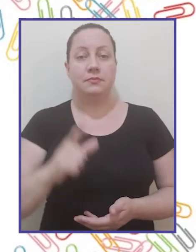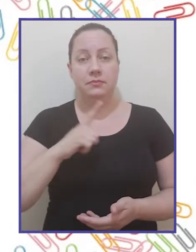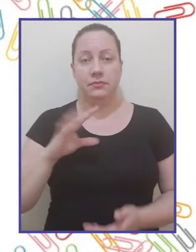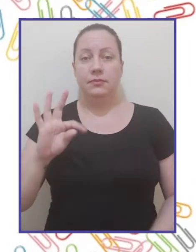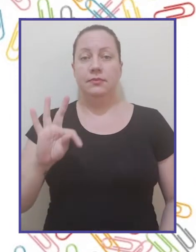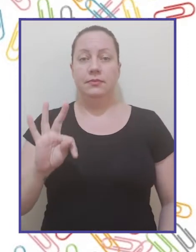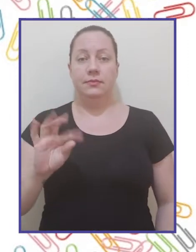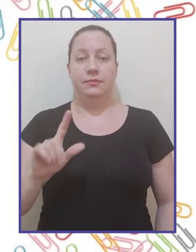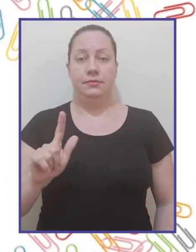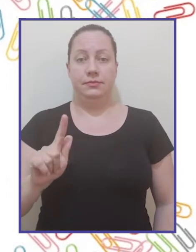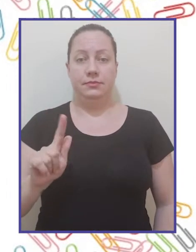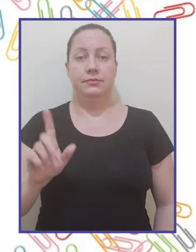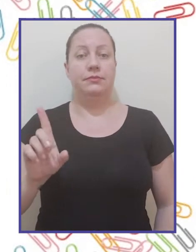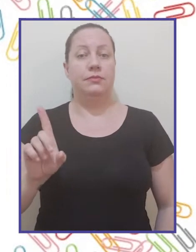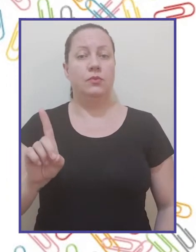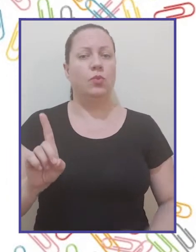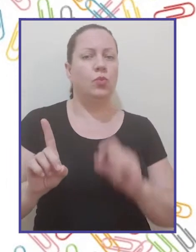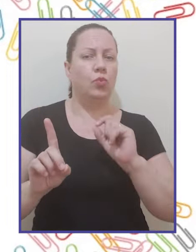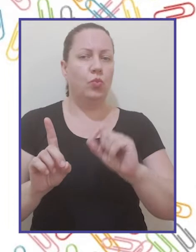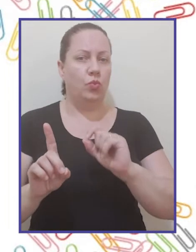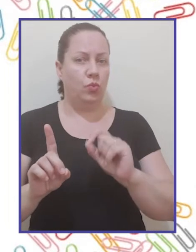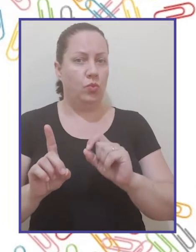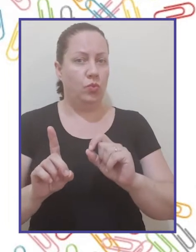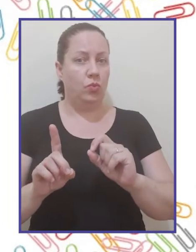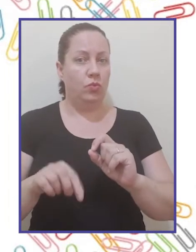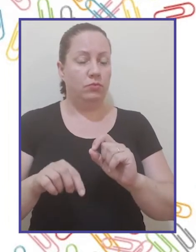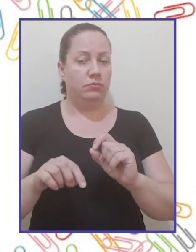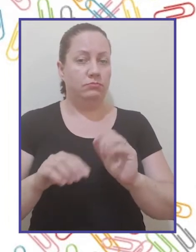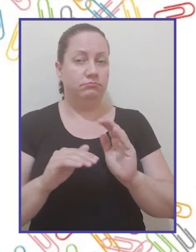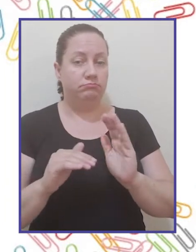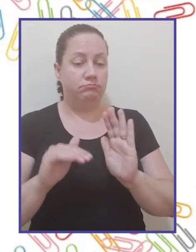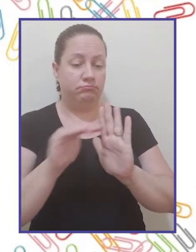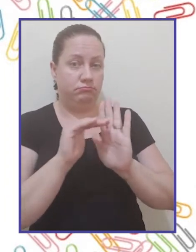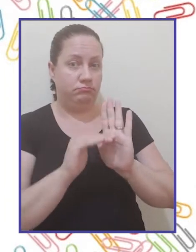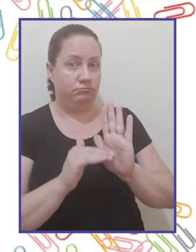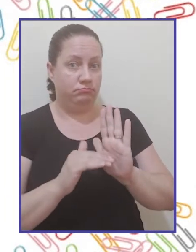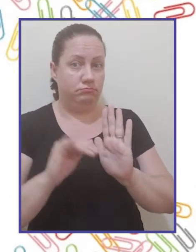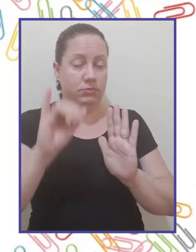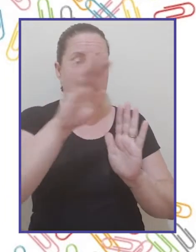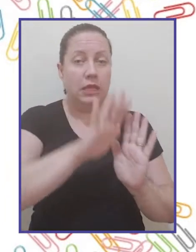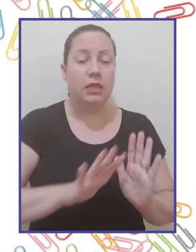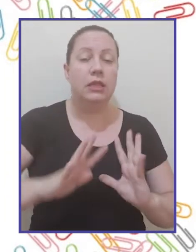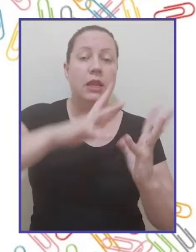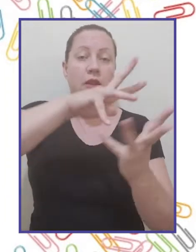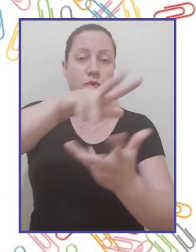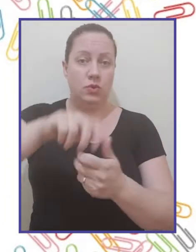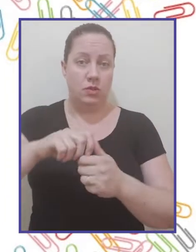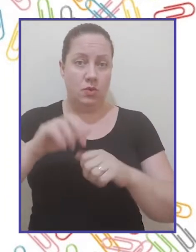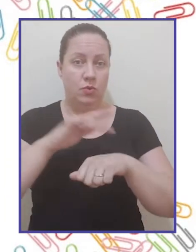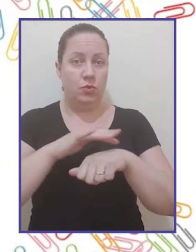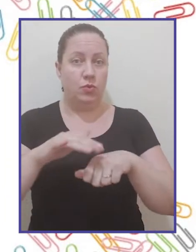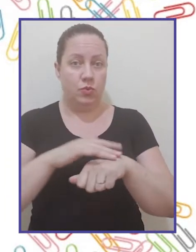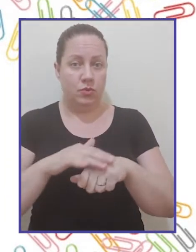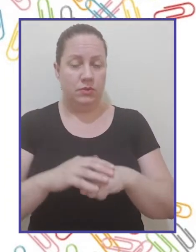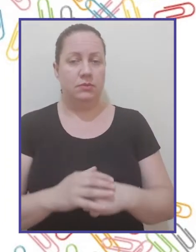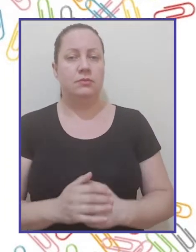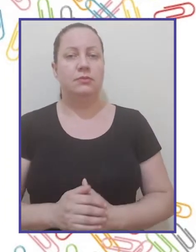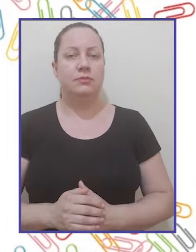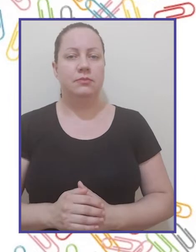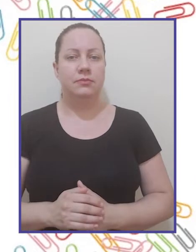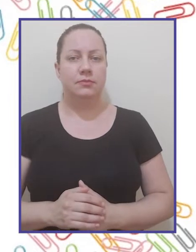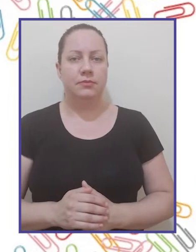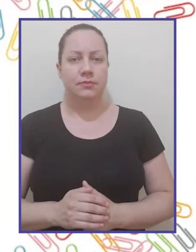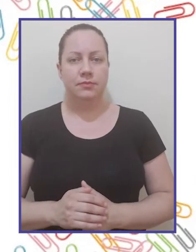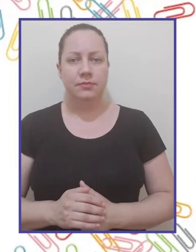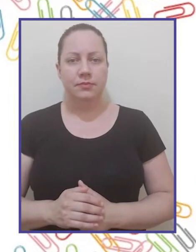São considerados transtornos globais do desenvolvimento, segundo a Classificação Internacional da Doença, em sua 10ª